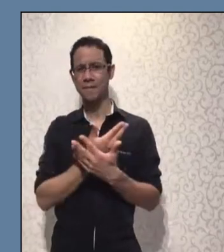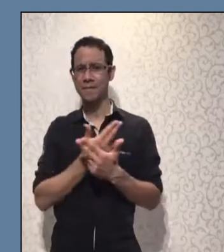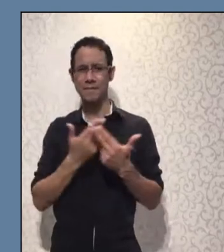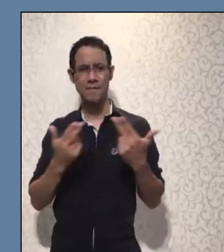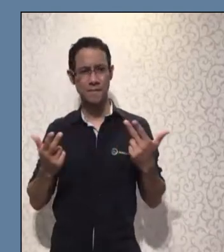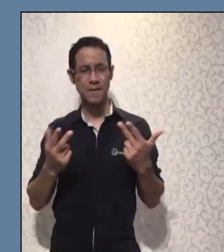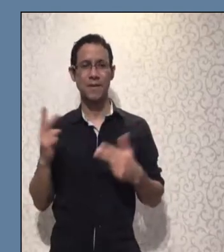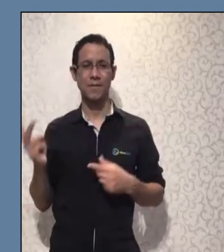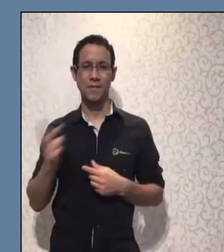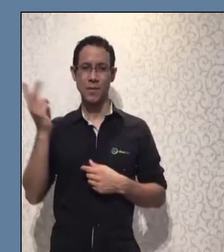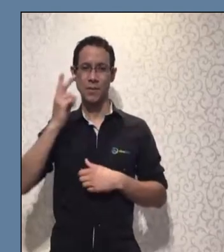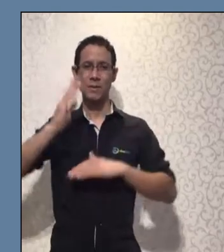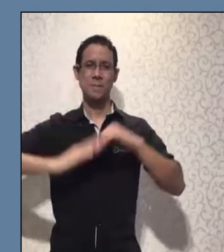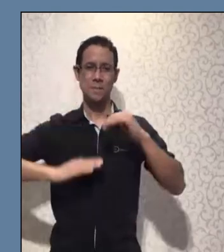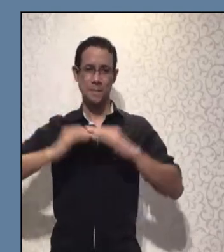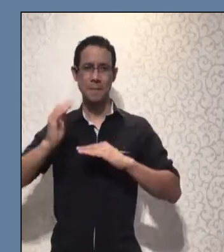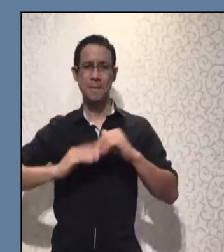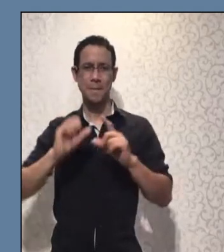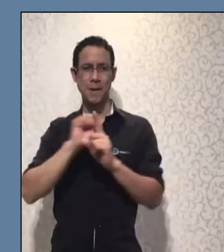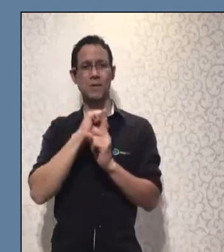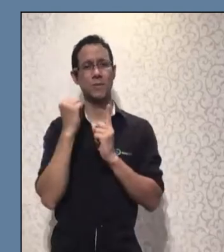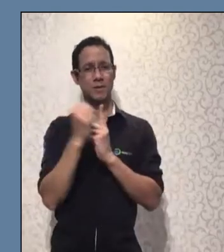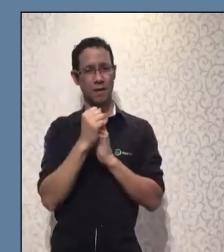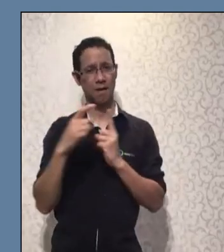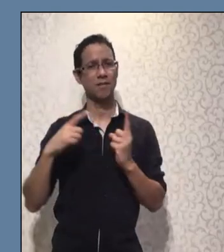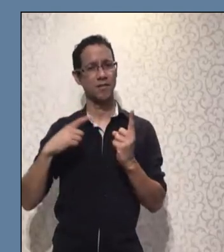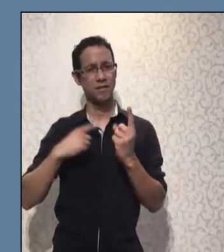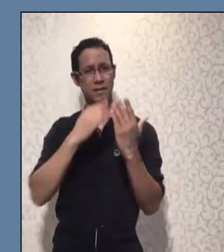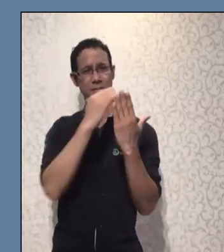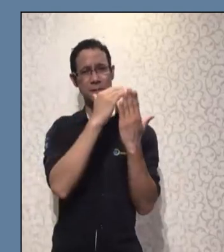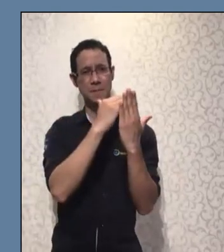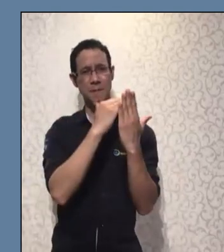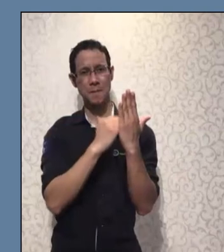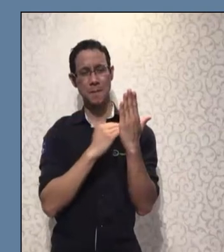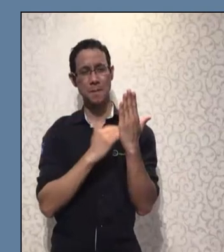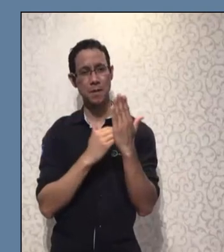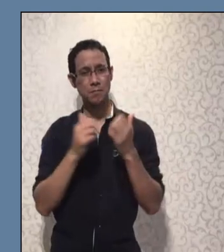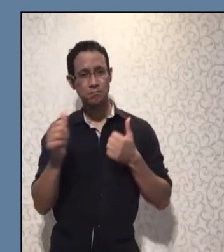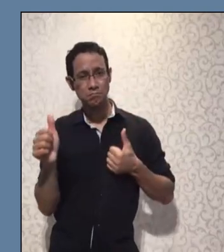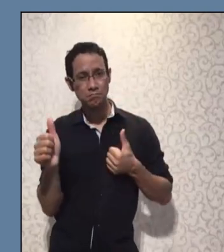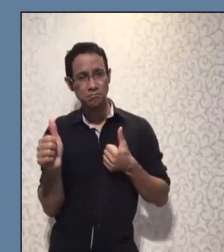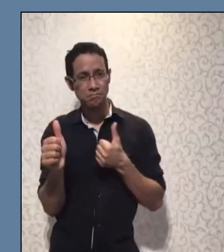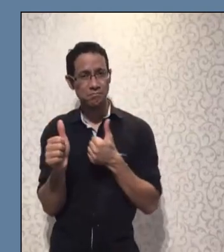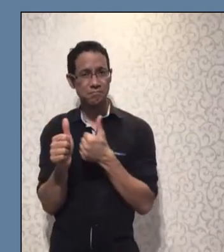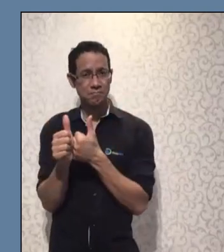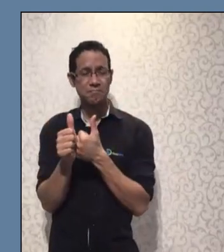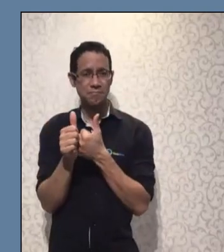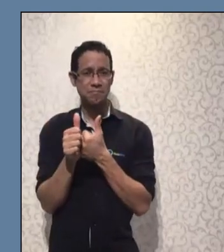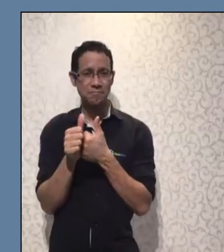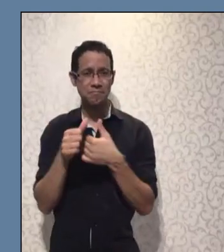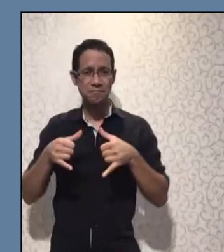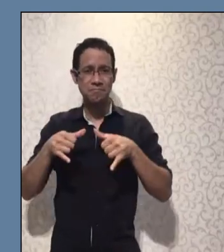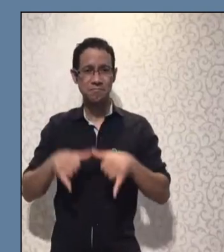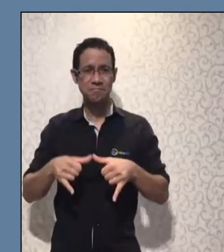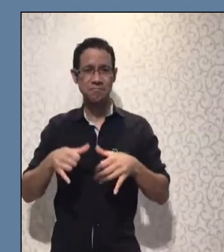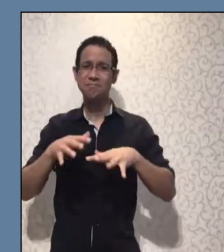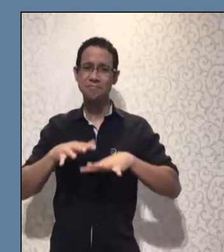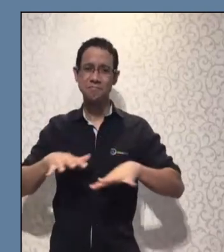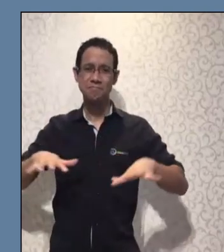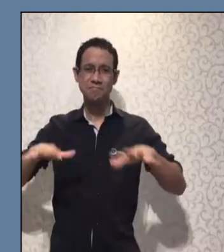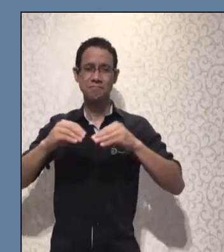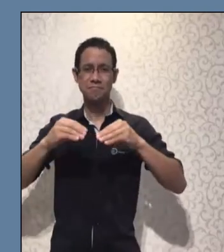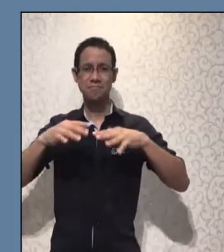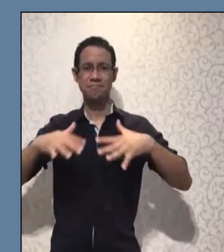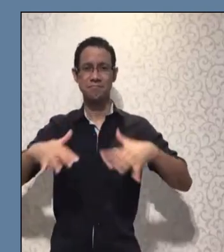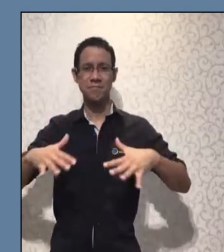sociais dentro das suas programações, se aproximando e se perenizando e se permeando também das práticas que